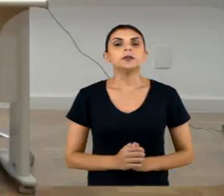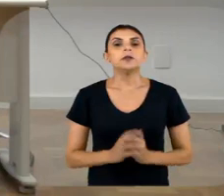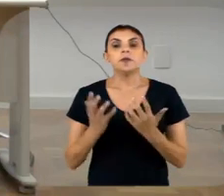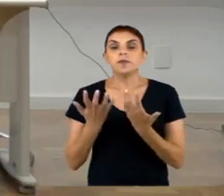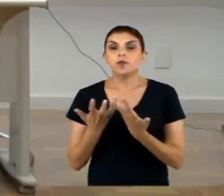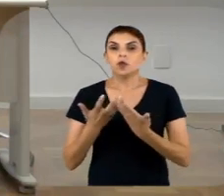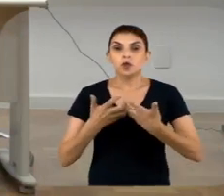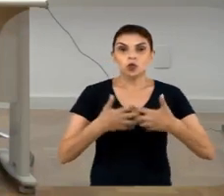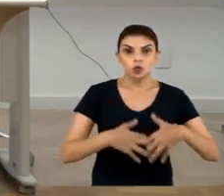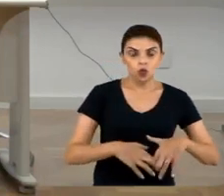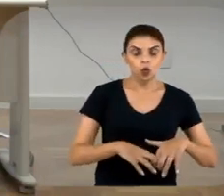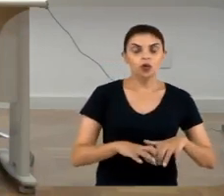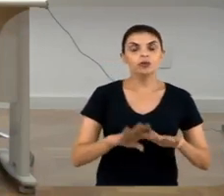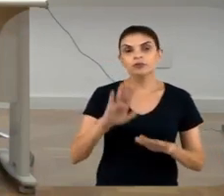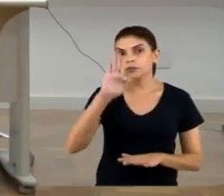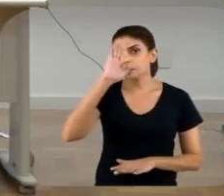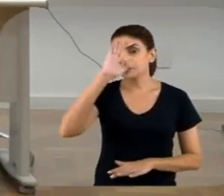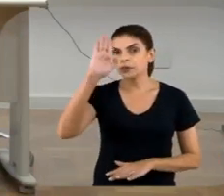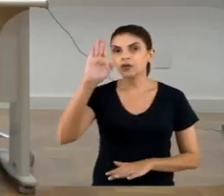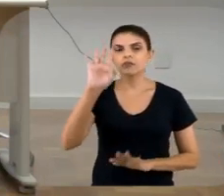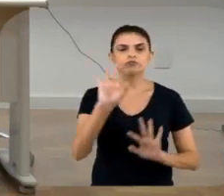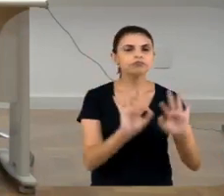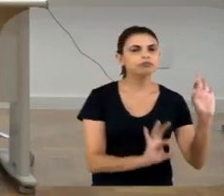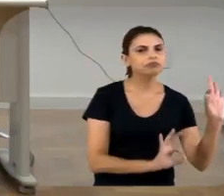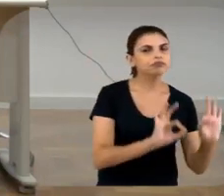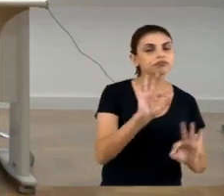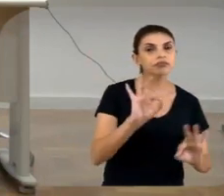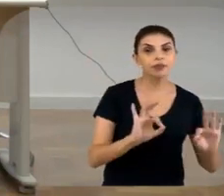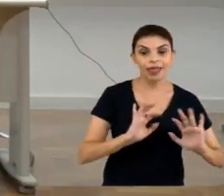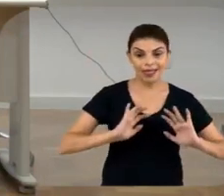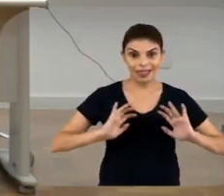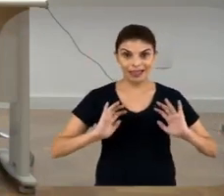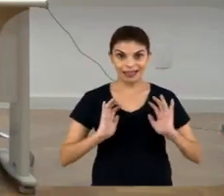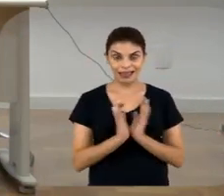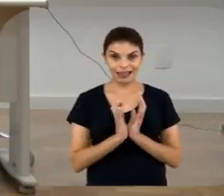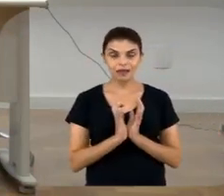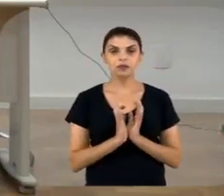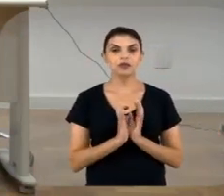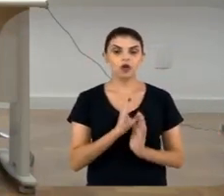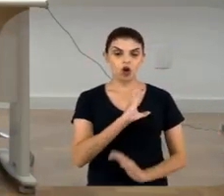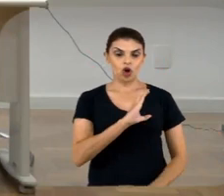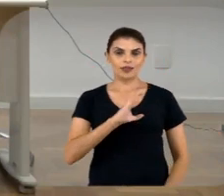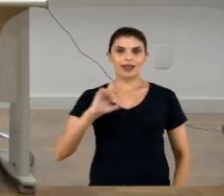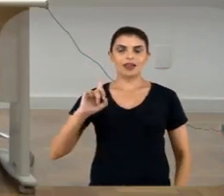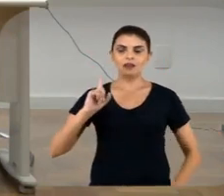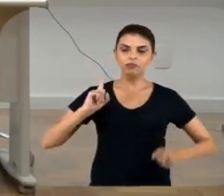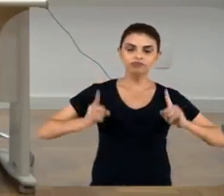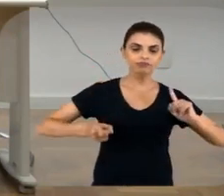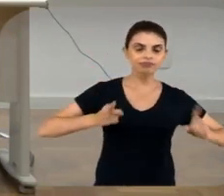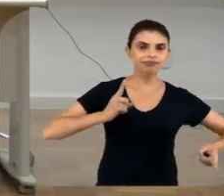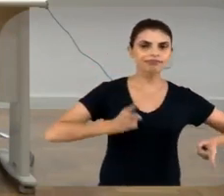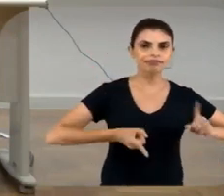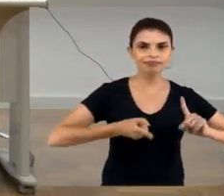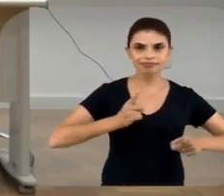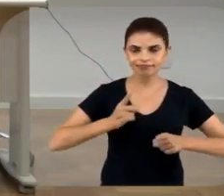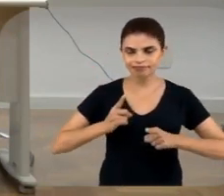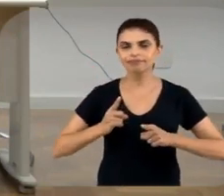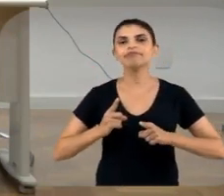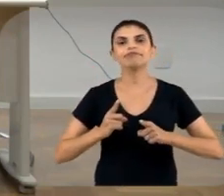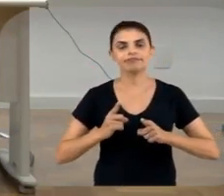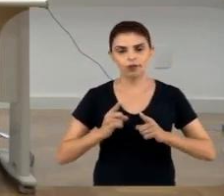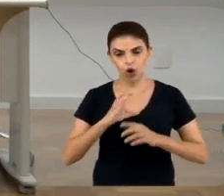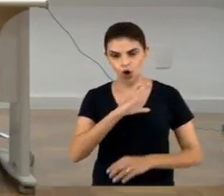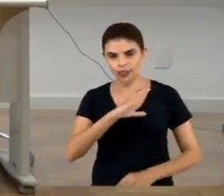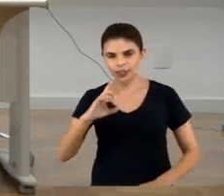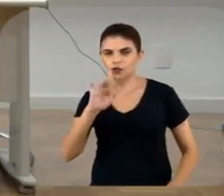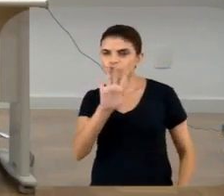isso funciona sobre aí uma orquestração de uma equipe de coordenação também, né? E aí